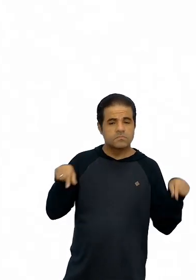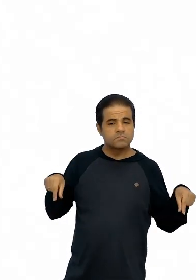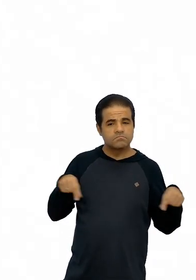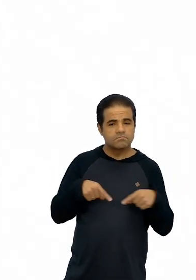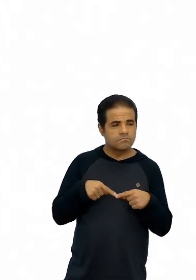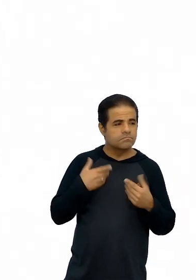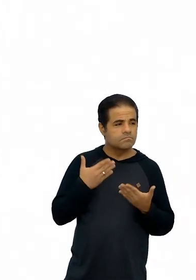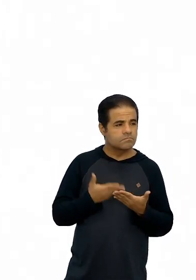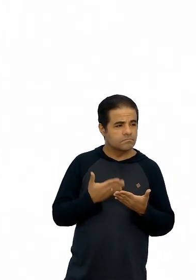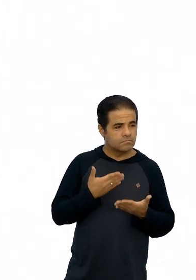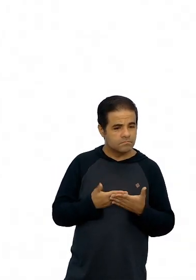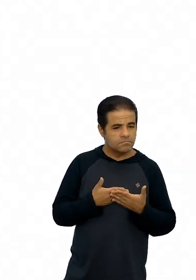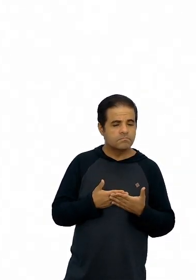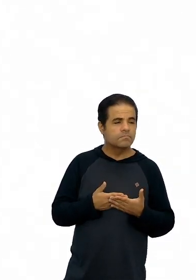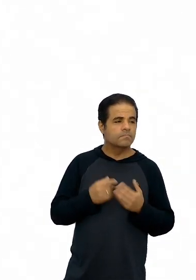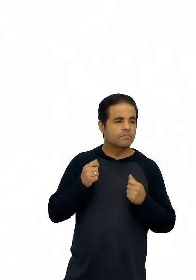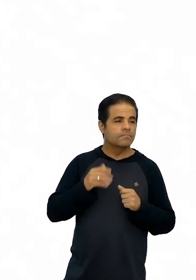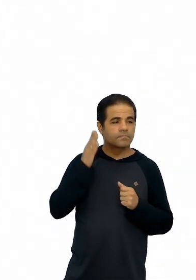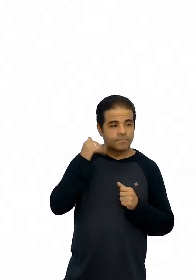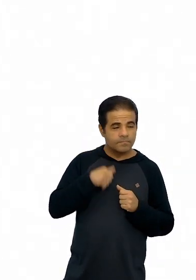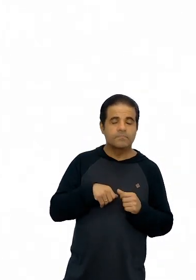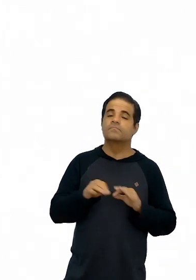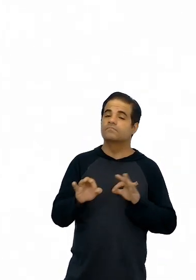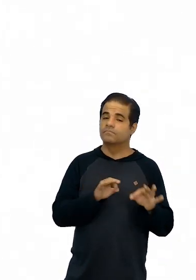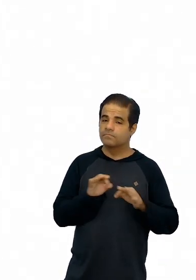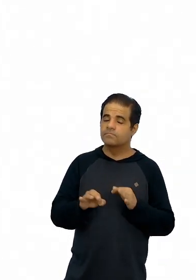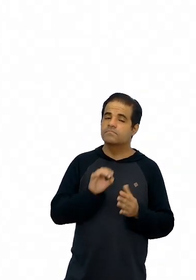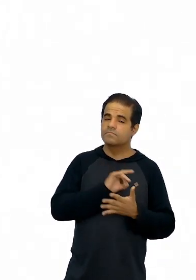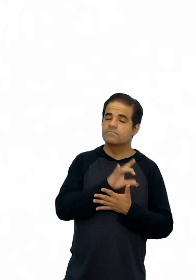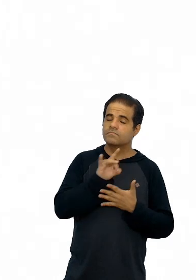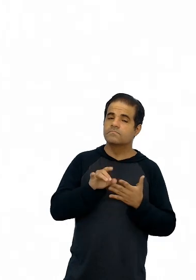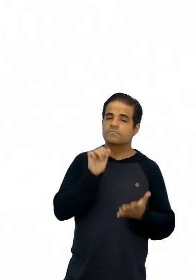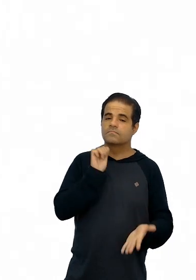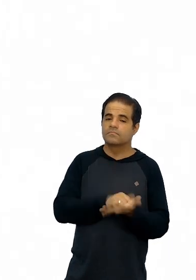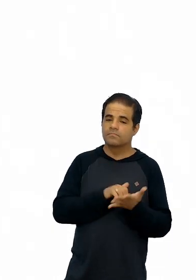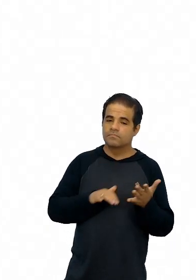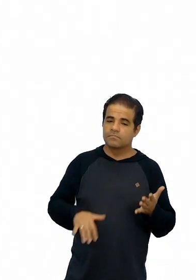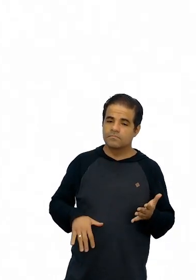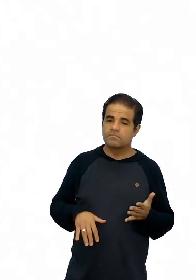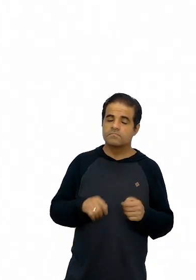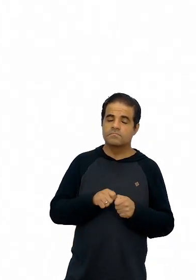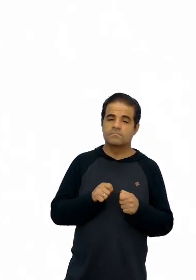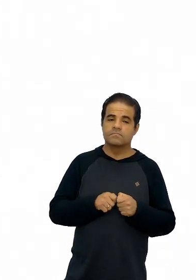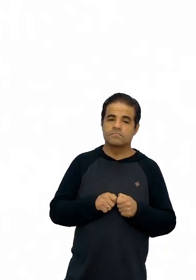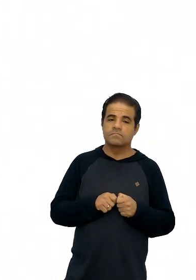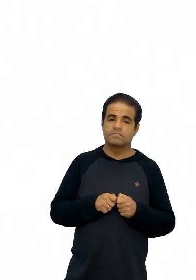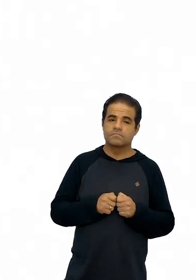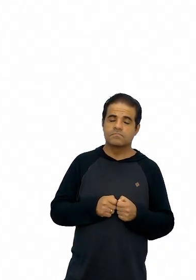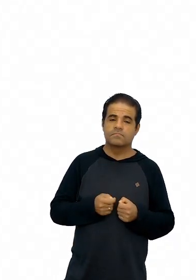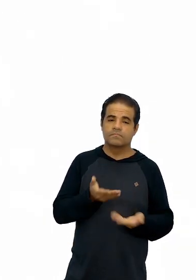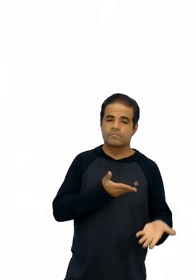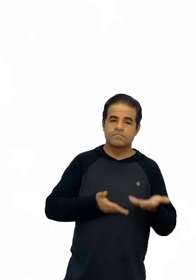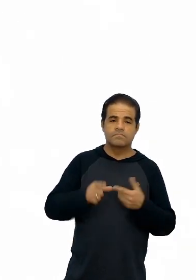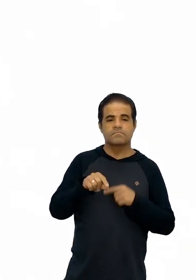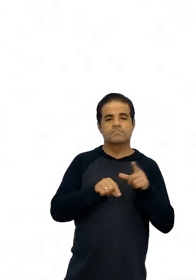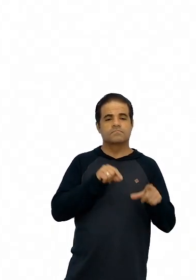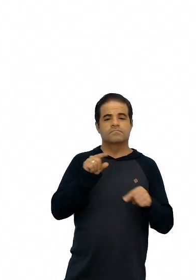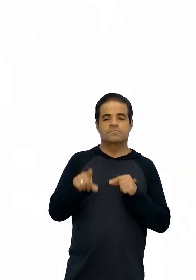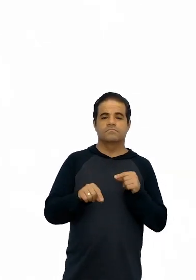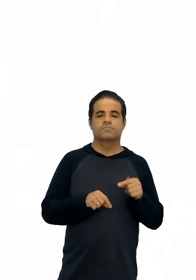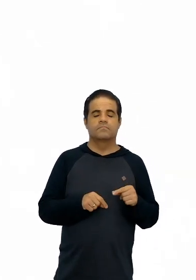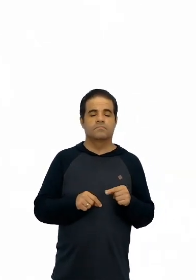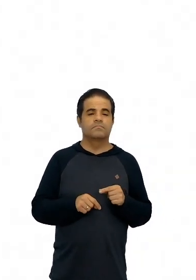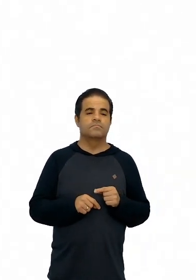aula, né, e a gente sabe, né, que a gente prepara cada atividade, a gente faz essa seleção